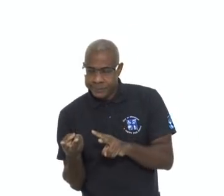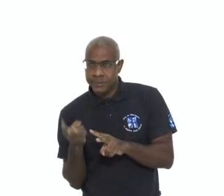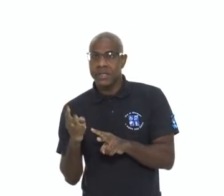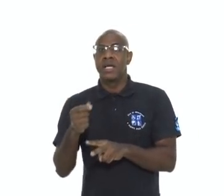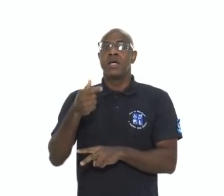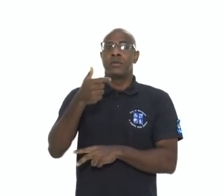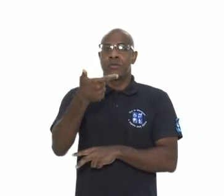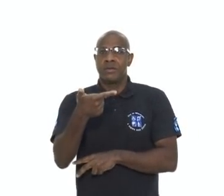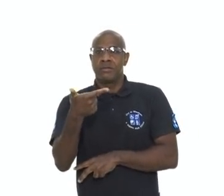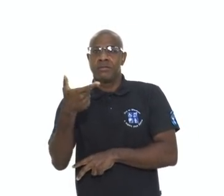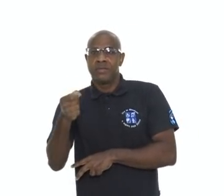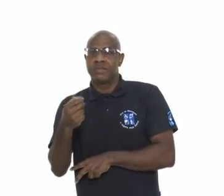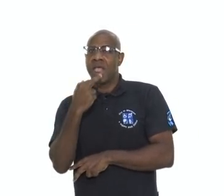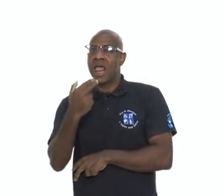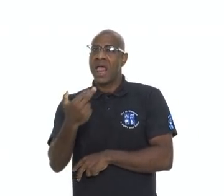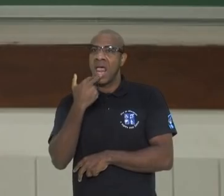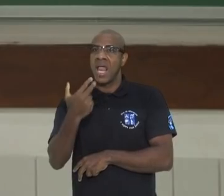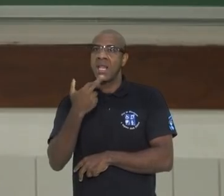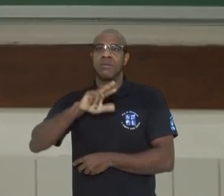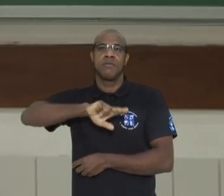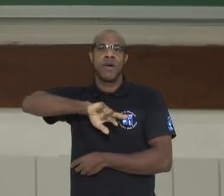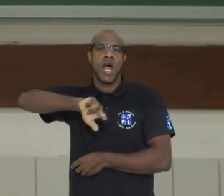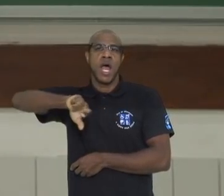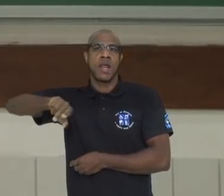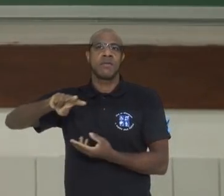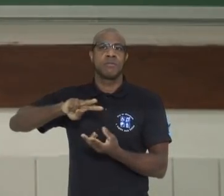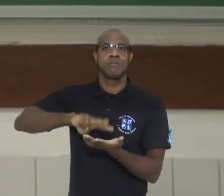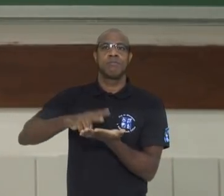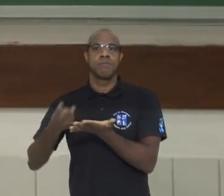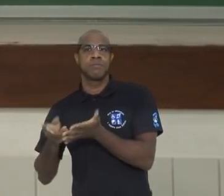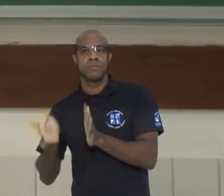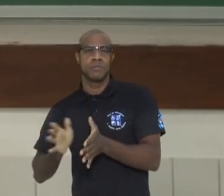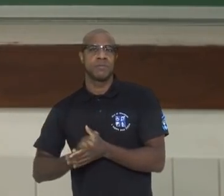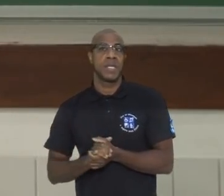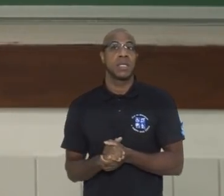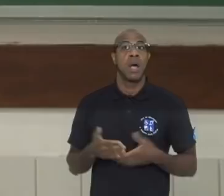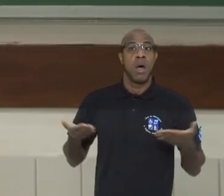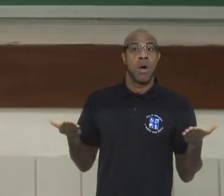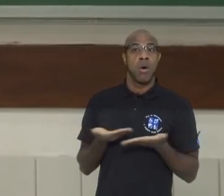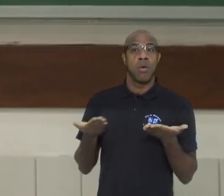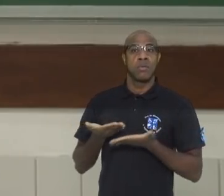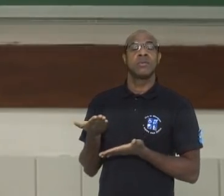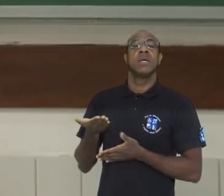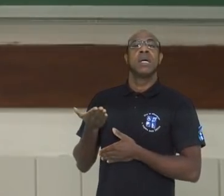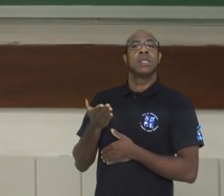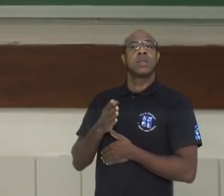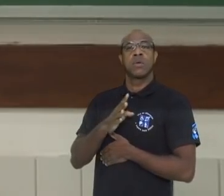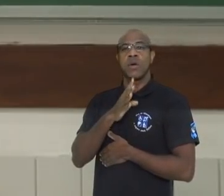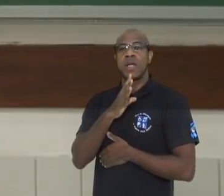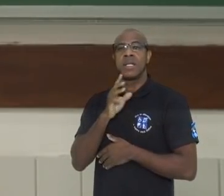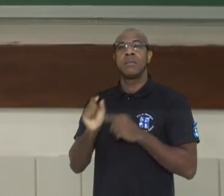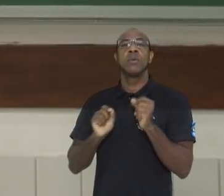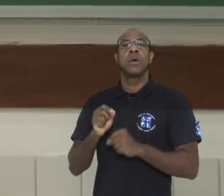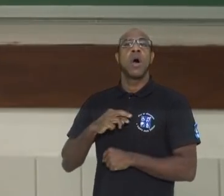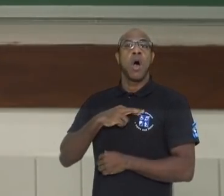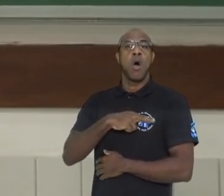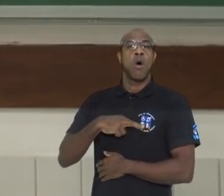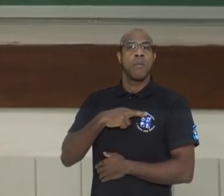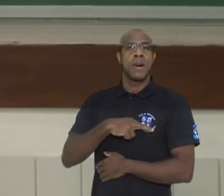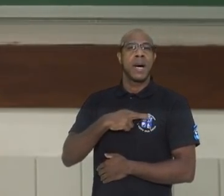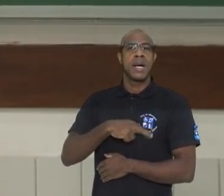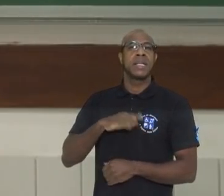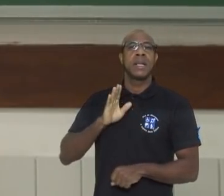220 línguas e dialetos. Então, nós conheceremos hoje um dos romances